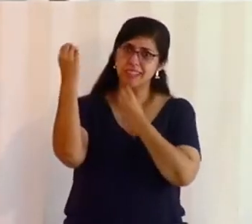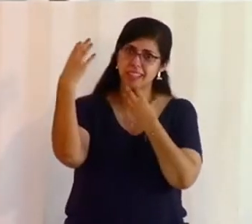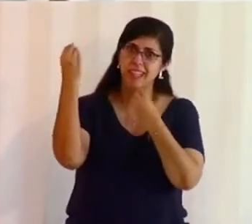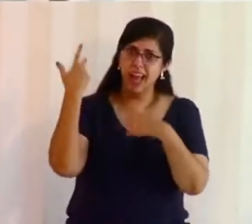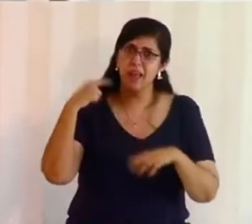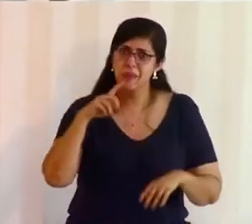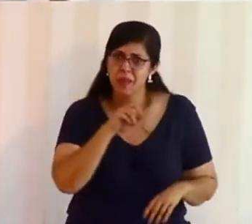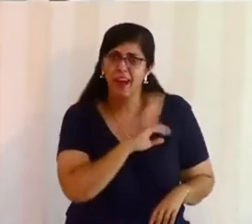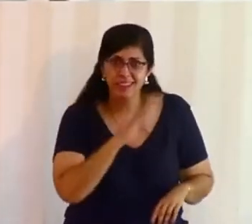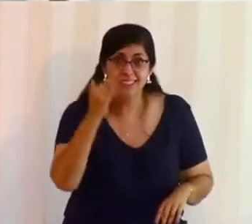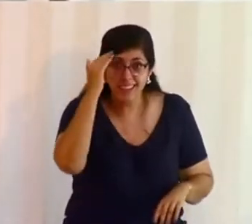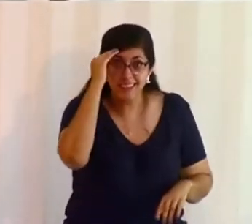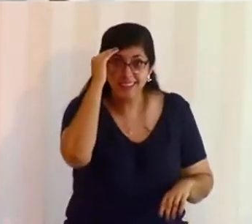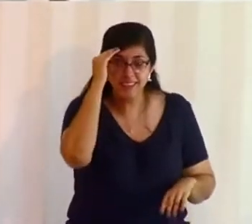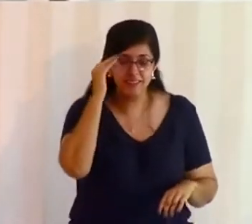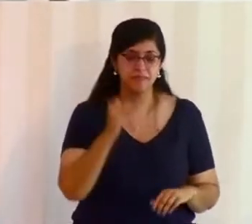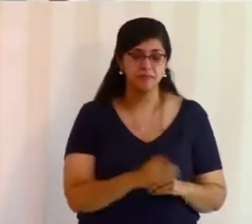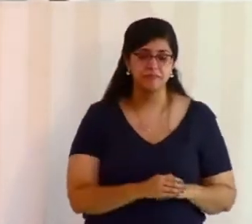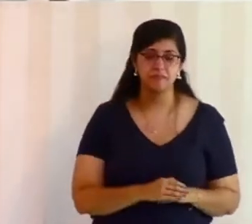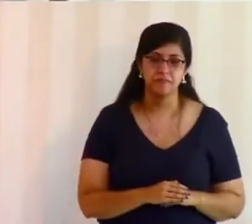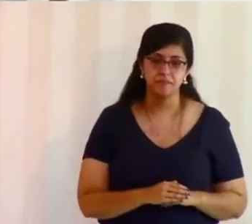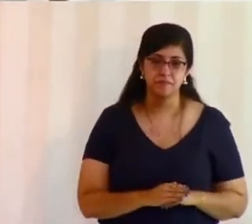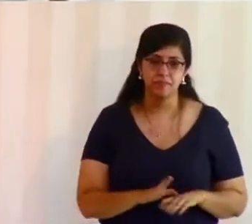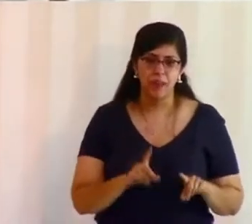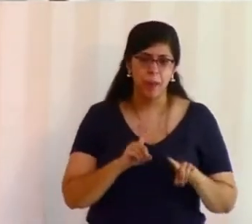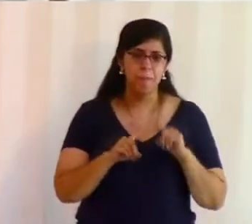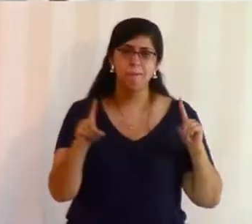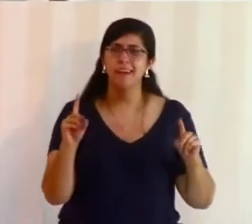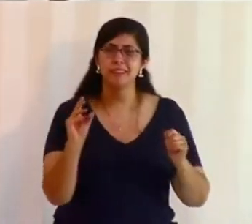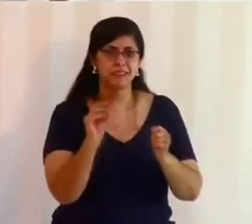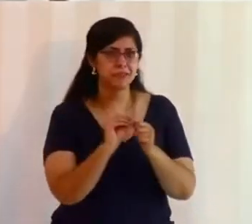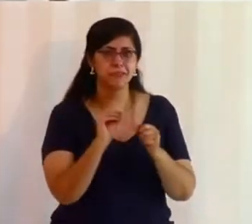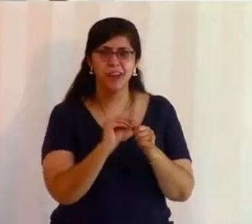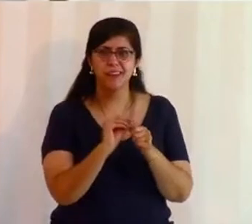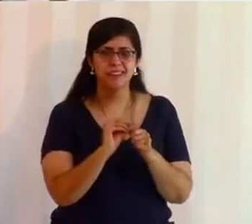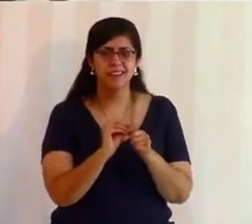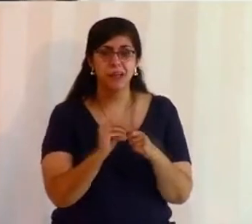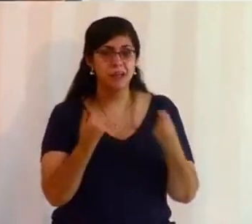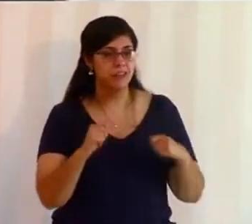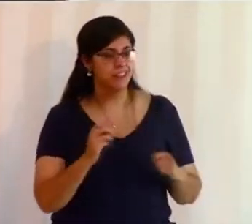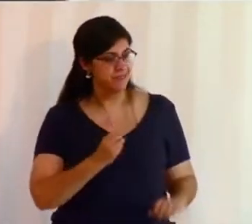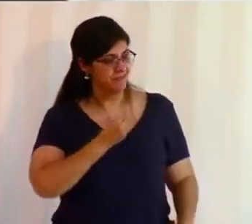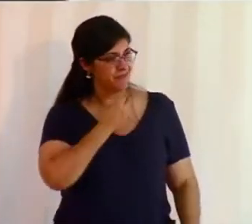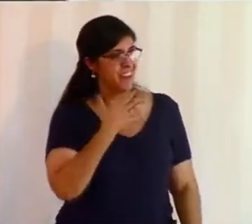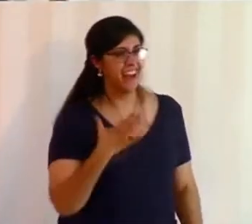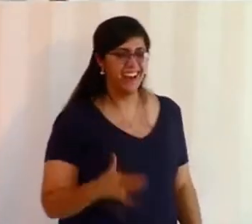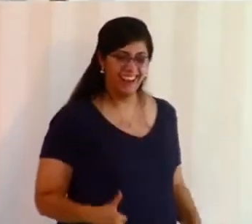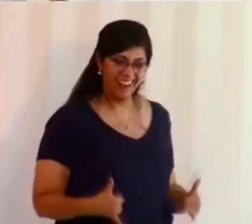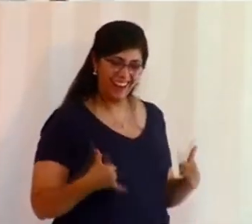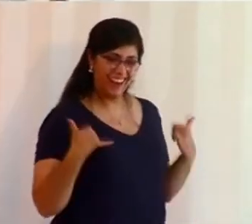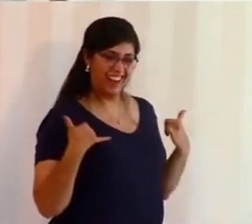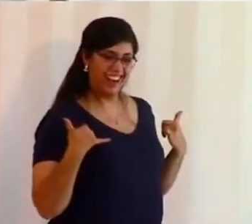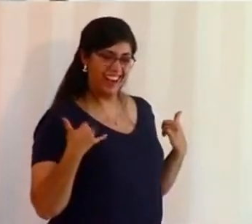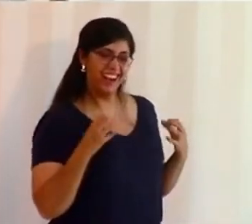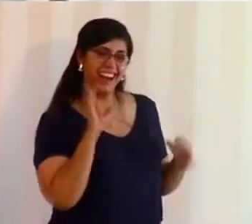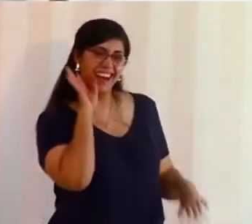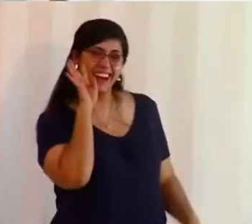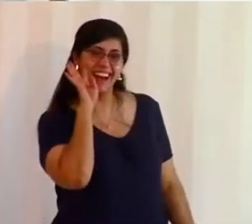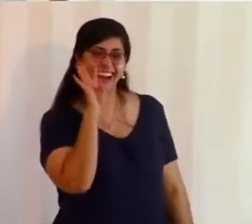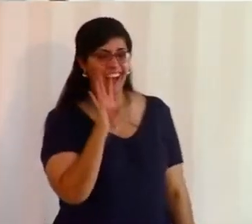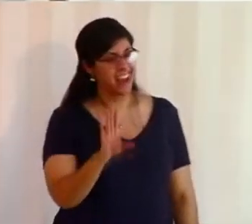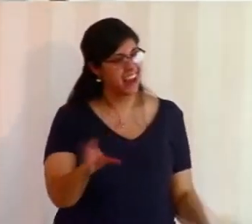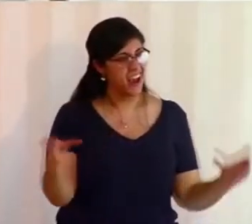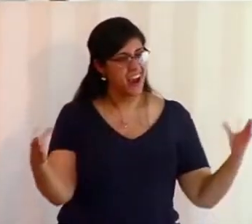você sabe que vai ser tenebroso. Mas a gente não faz assim, parece que a gente tem que estar se sentindo bem, né? Hoje eu estou bem, hoje é dia